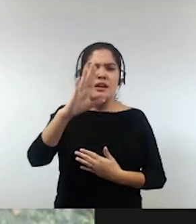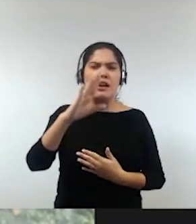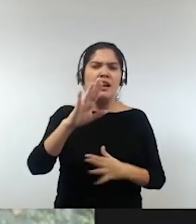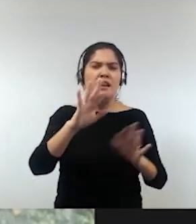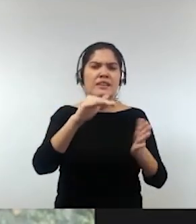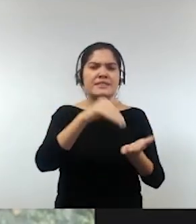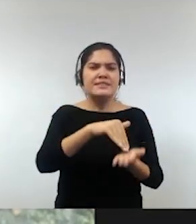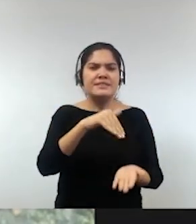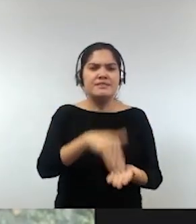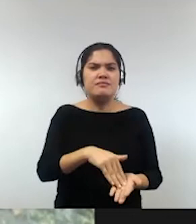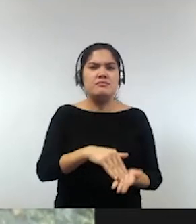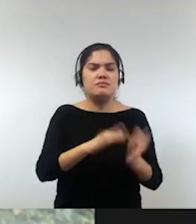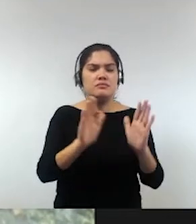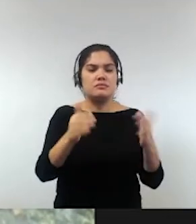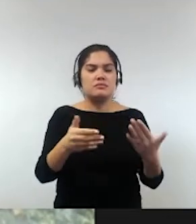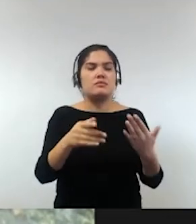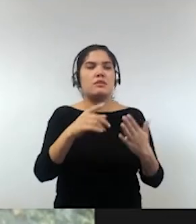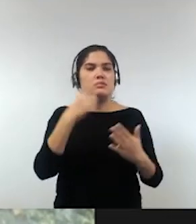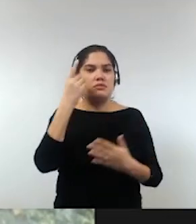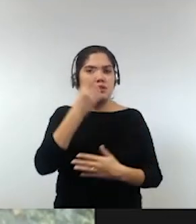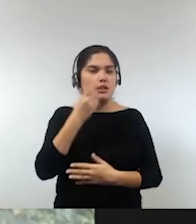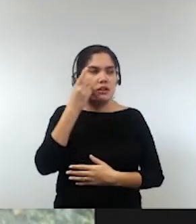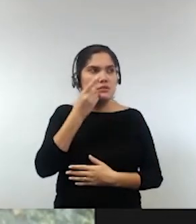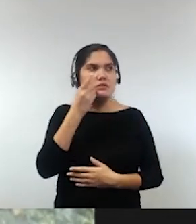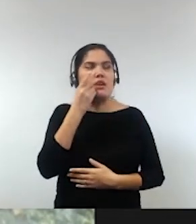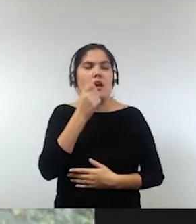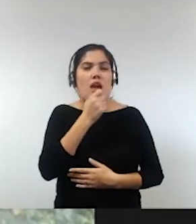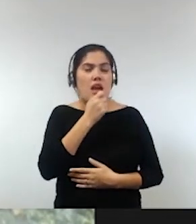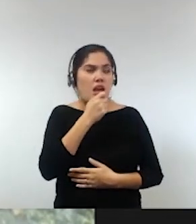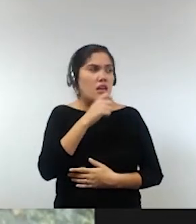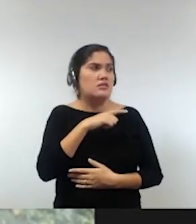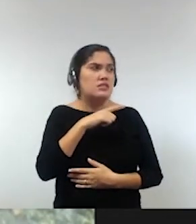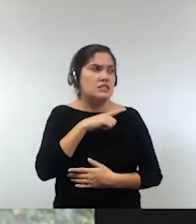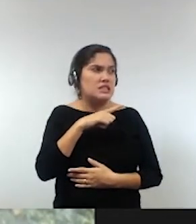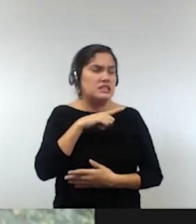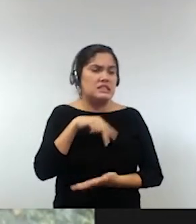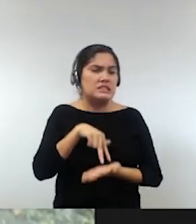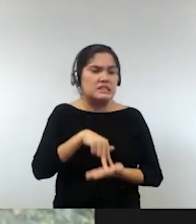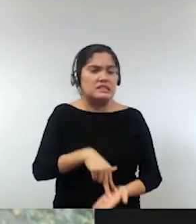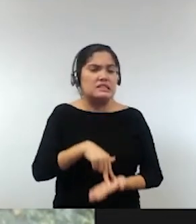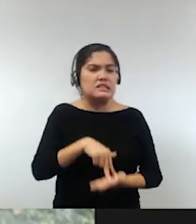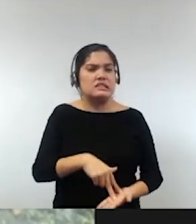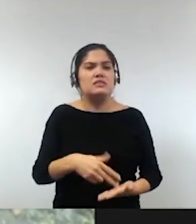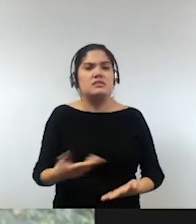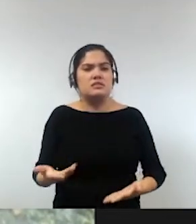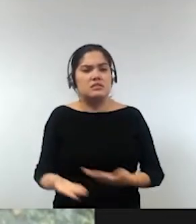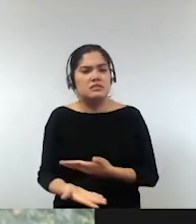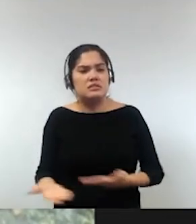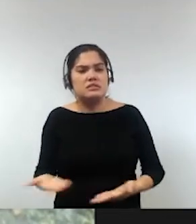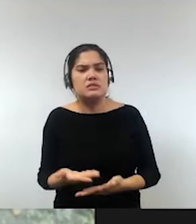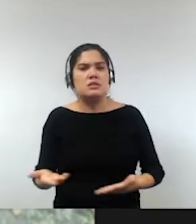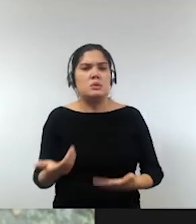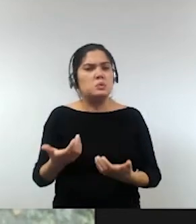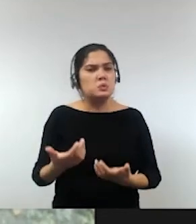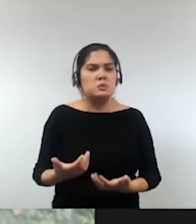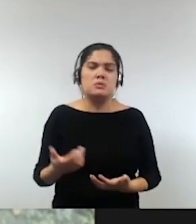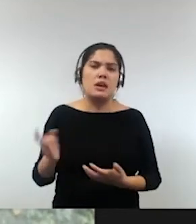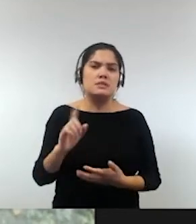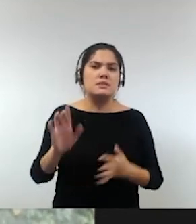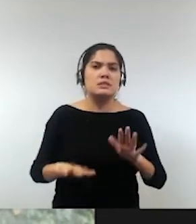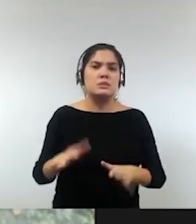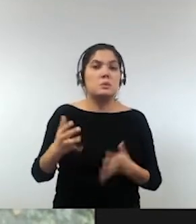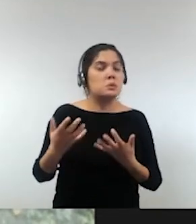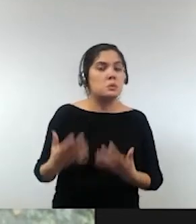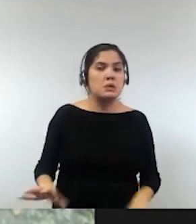final dedicada ao advogado, que ainda tem uma certa resistência à mediação e aos métodos autocompositivos, muito